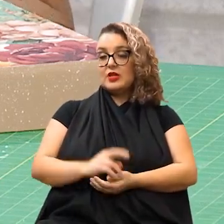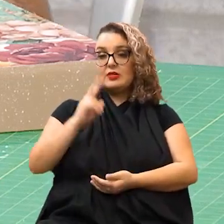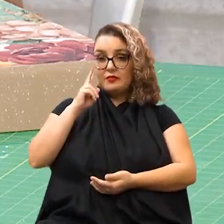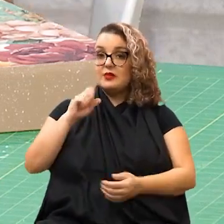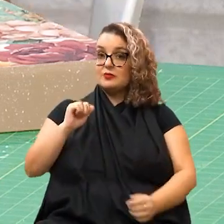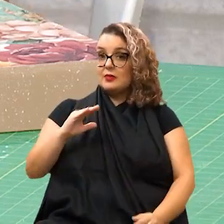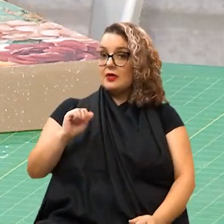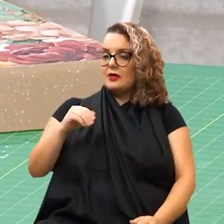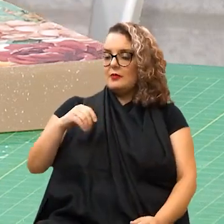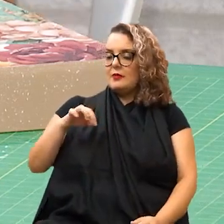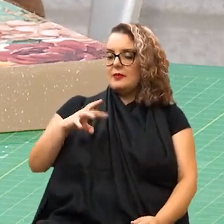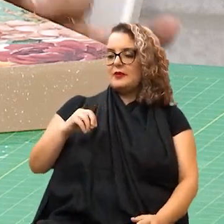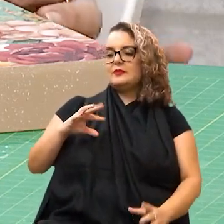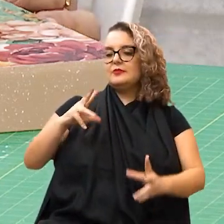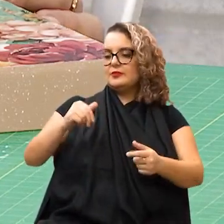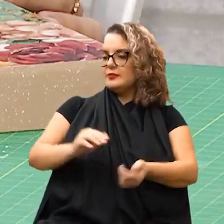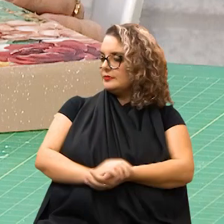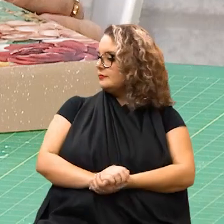olho o acabamento no geral.